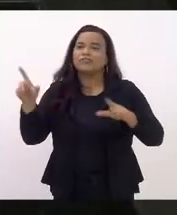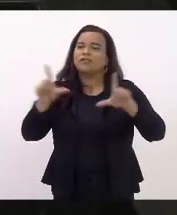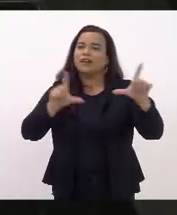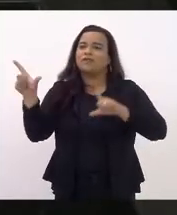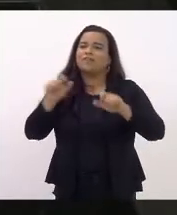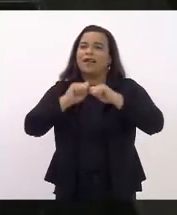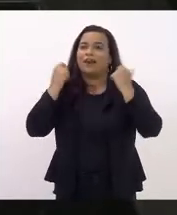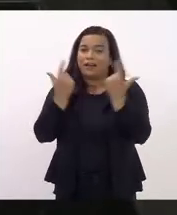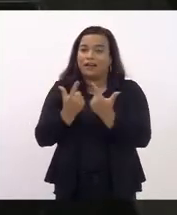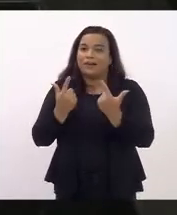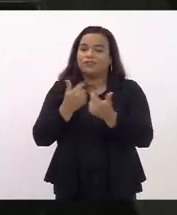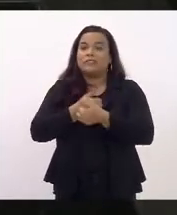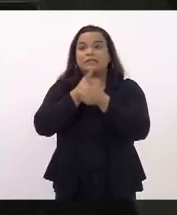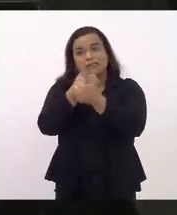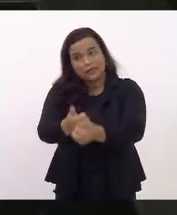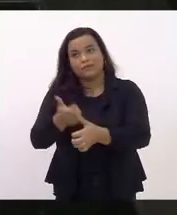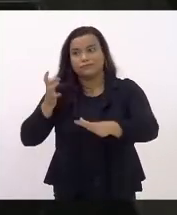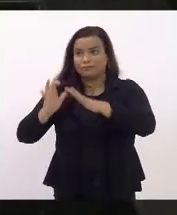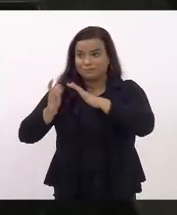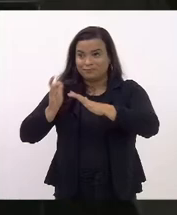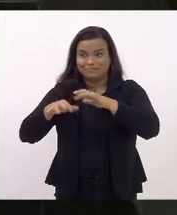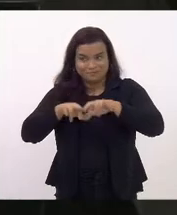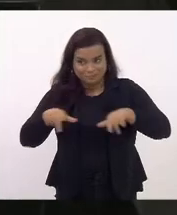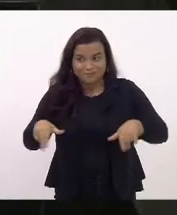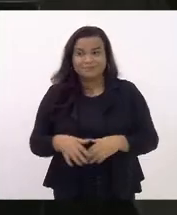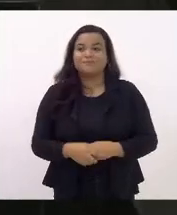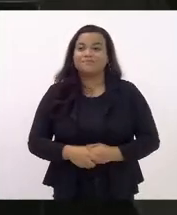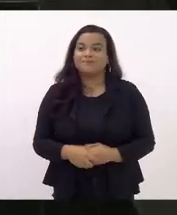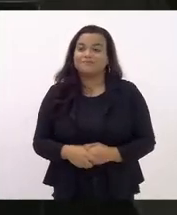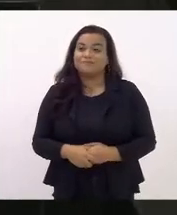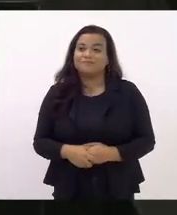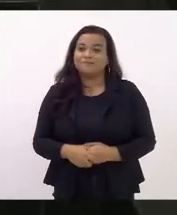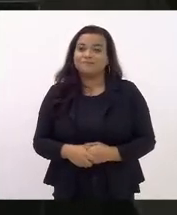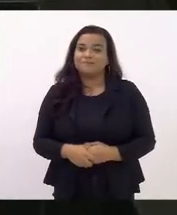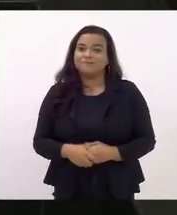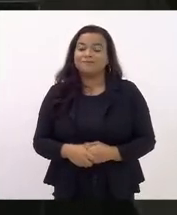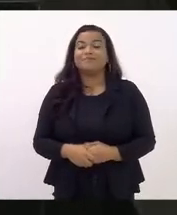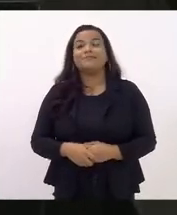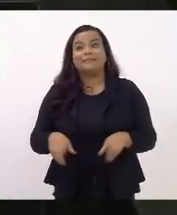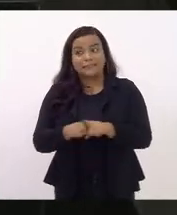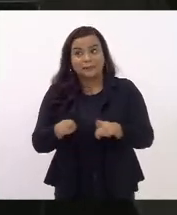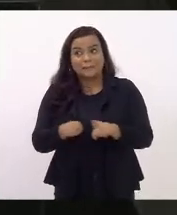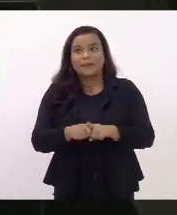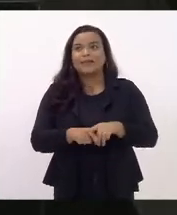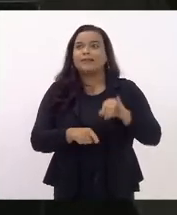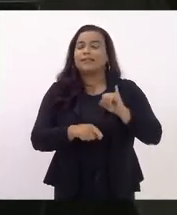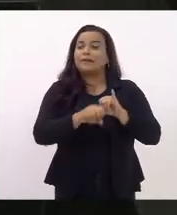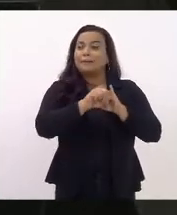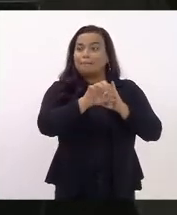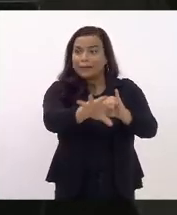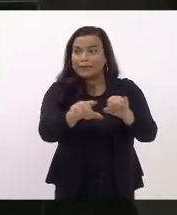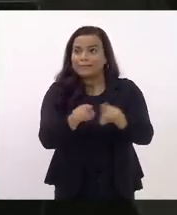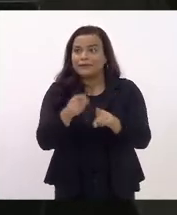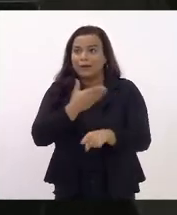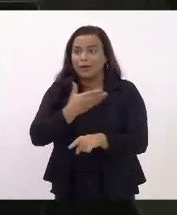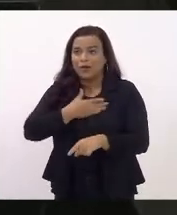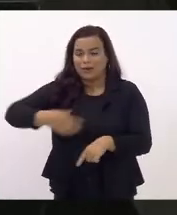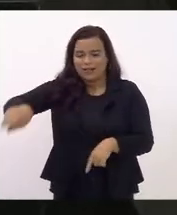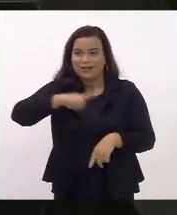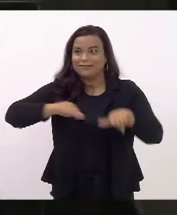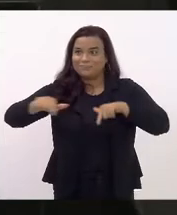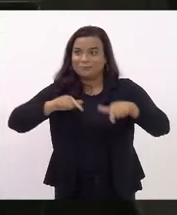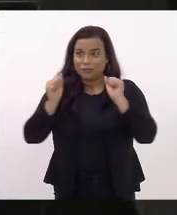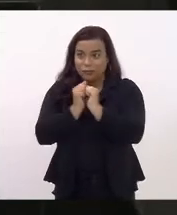nos seguem pelas redes sociais, imprensa e colegas de trabalho aqui da Assembleia